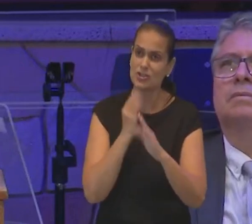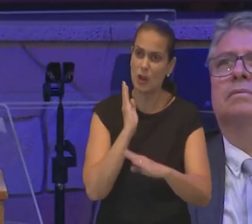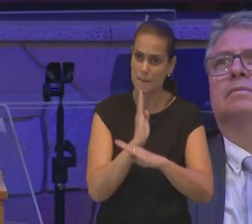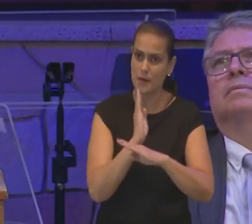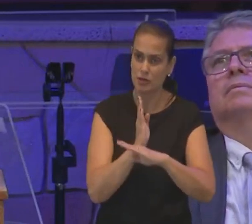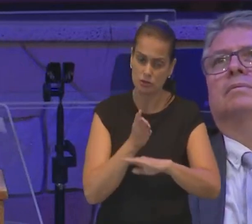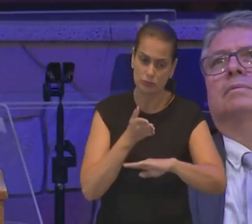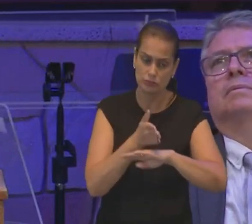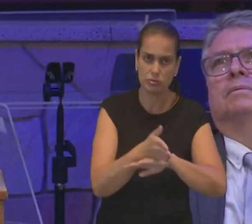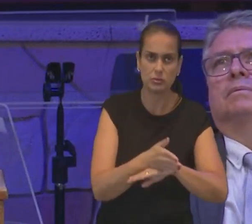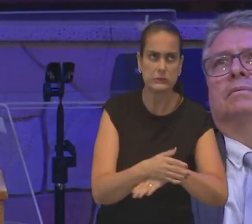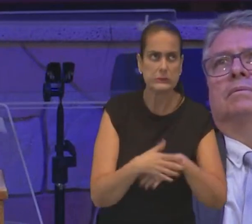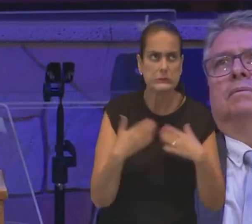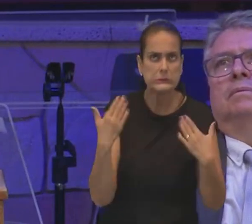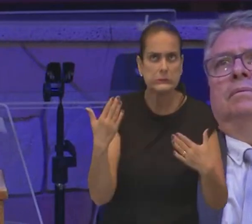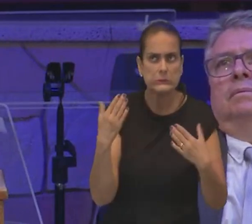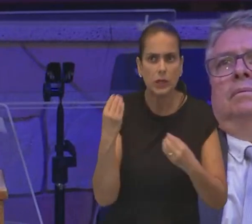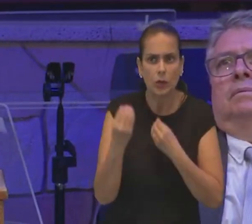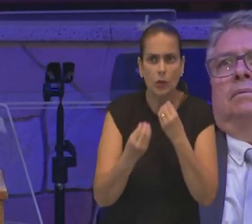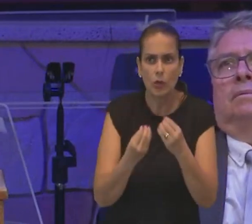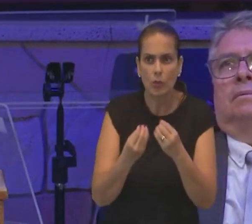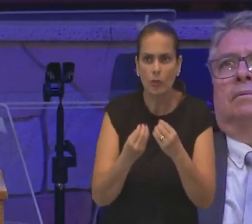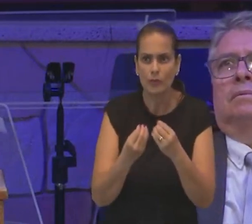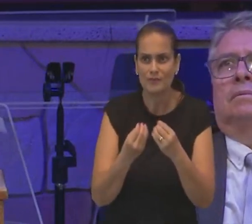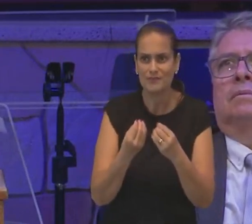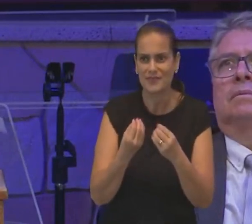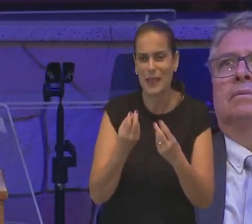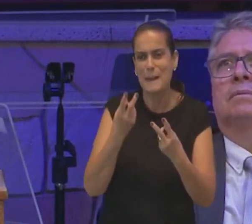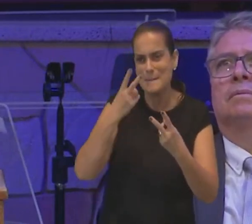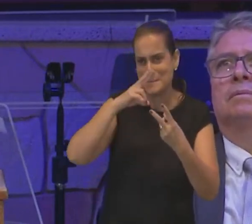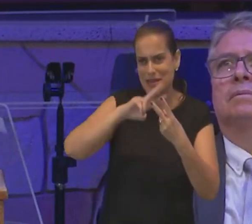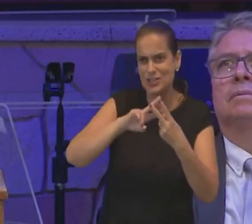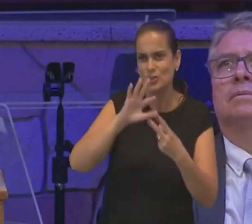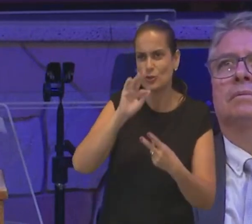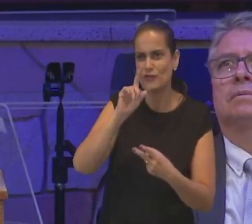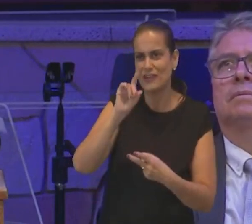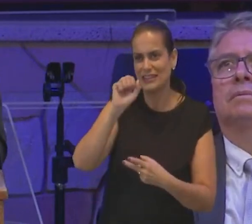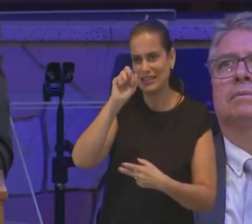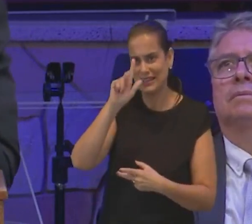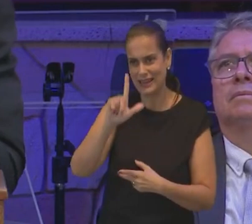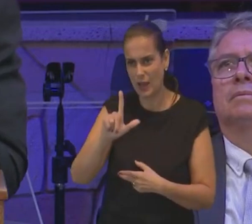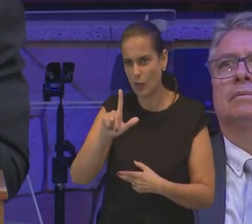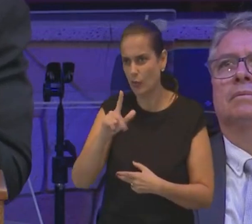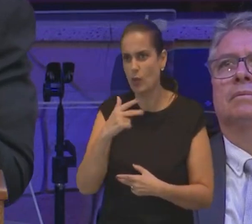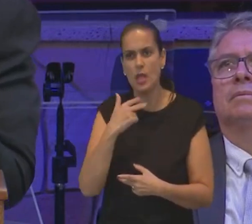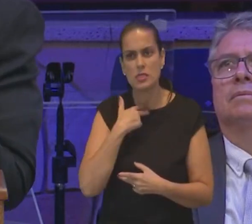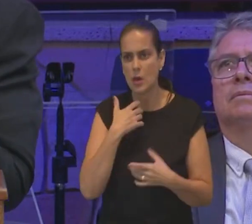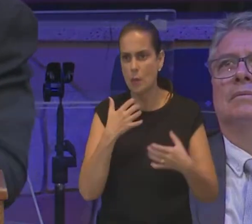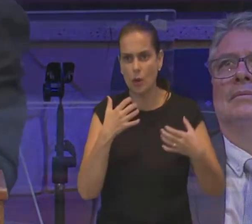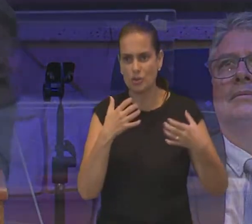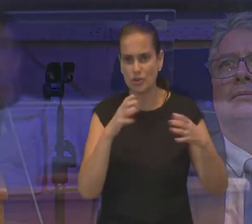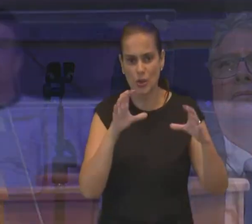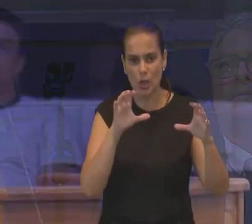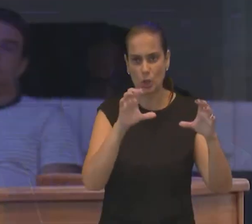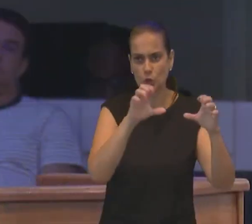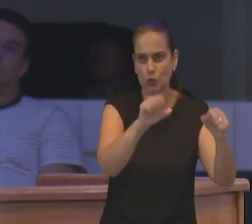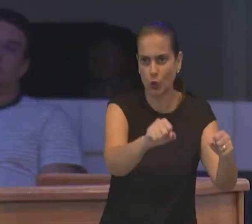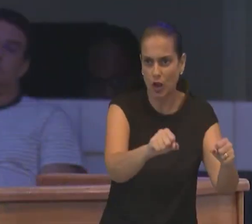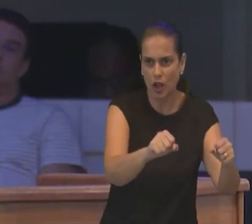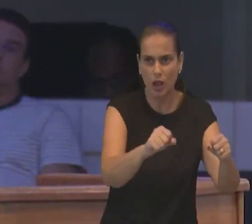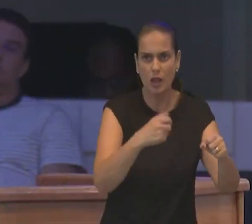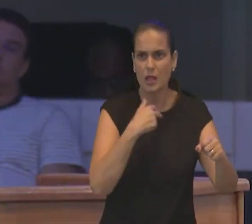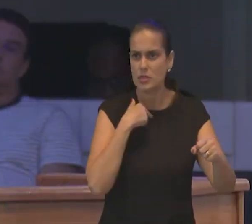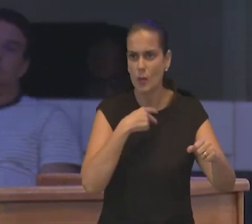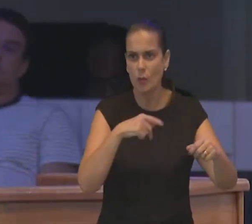E aí foi um dilema. O presídio federal, a gente não pode tocar no preso, a gente não pode encostar na grade, a gente não pode entrar com piscina